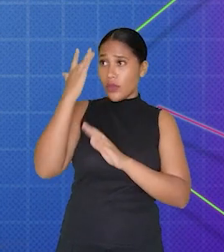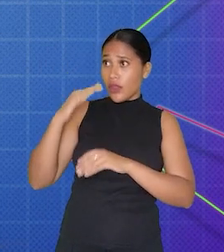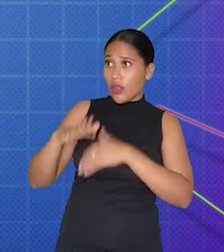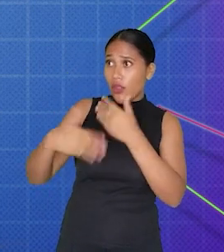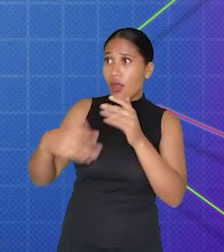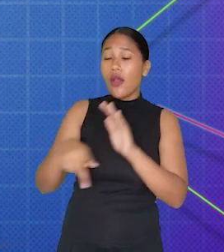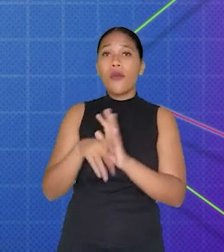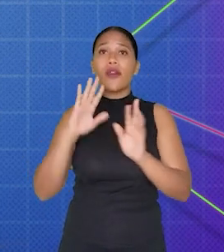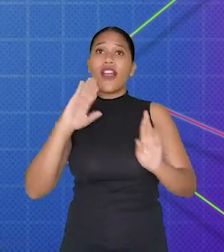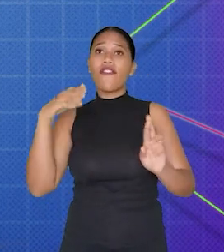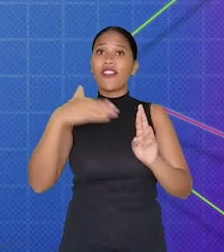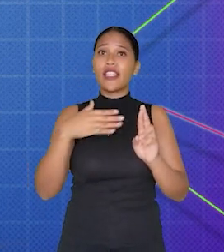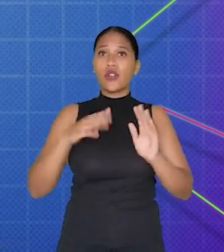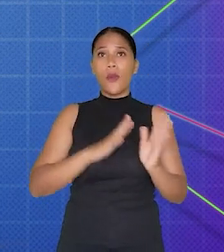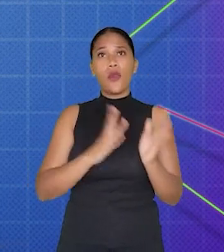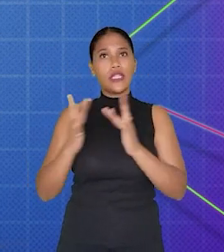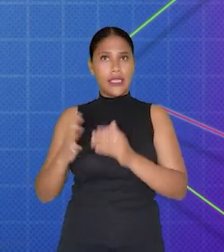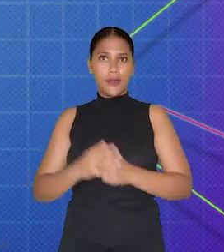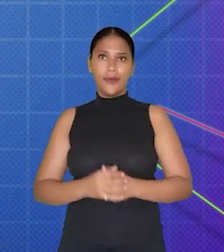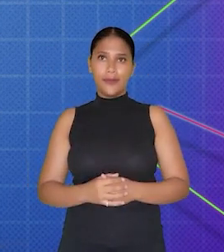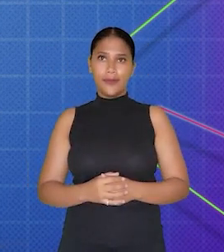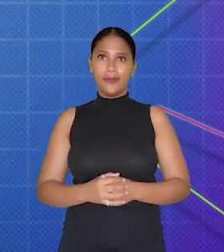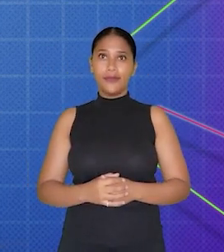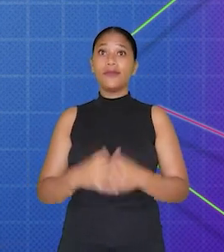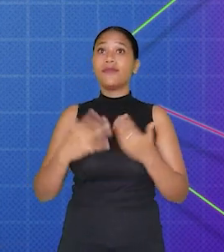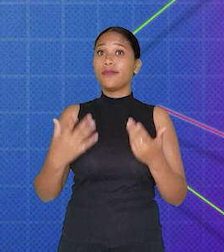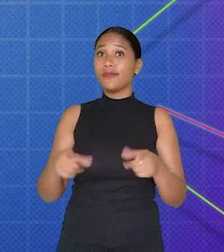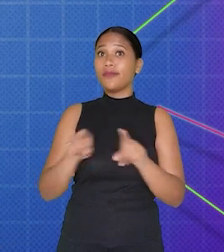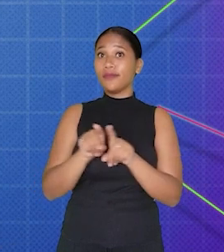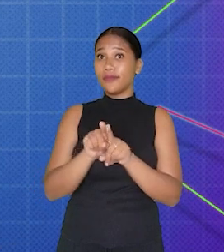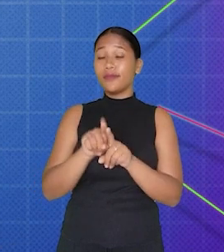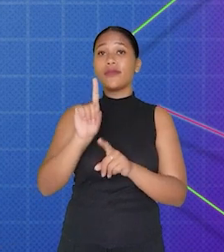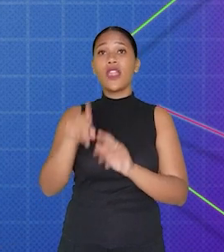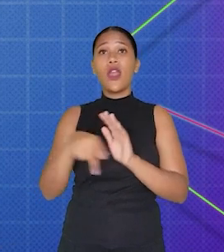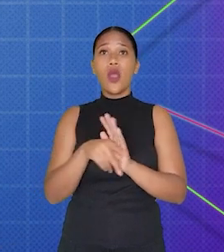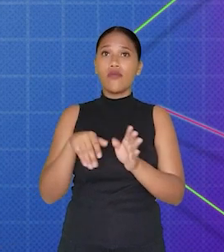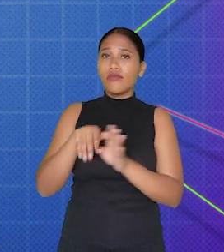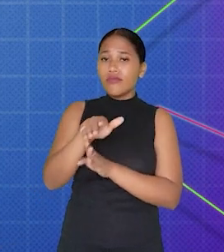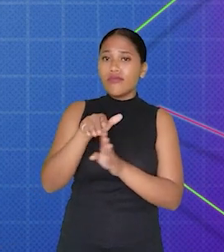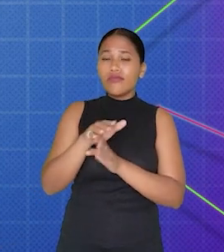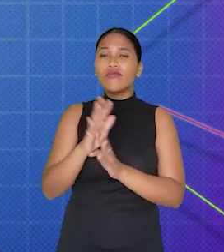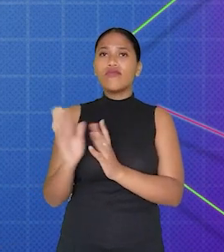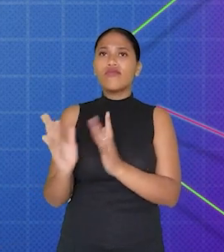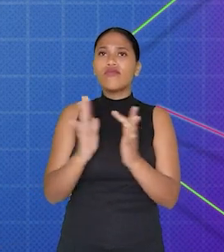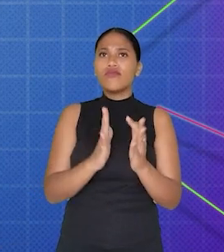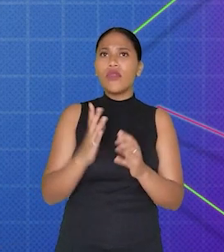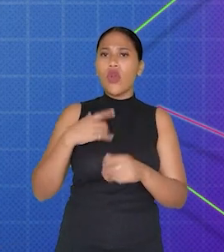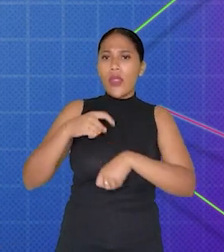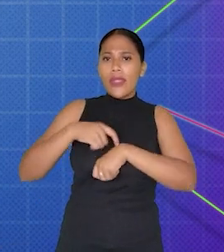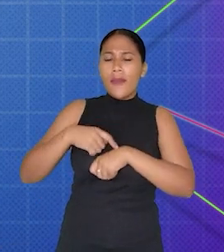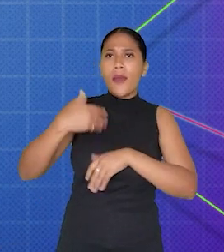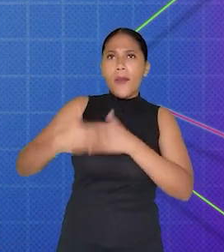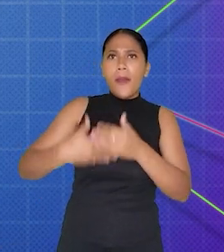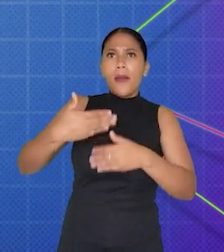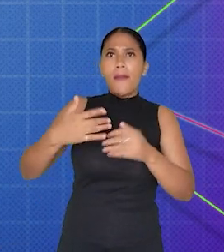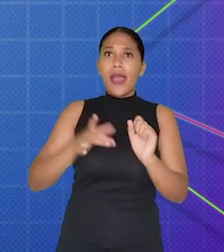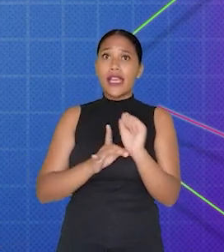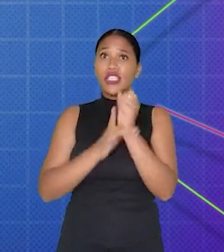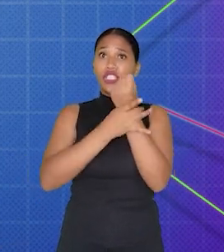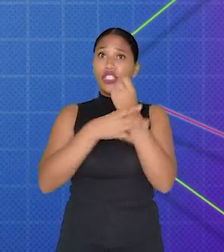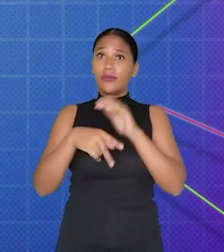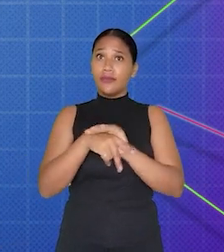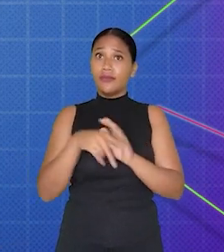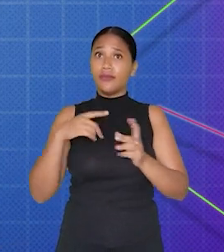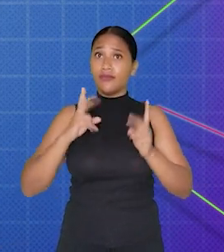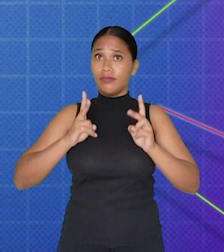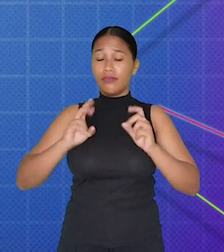que os desenvolvedores possam usá-lo como referência durante todo o processo de desenvolvimento. Além disso, é recomendável atualizar o diagrama à medida que o jogo é